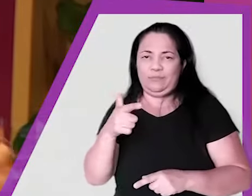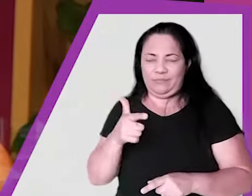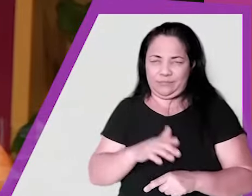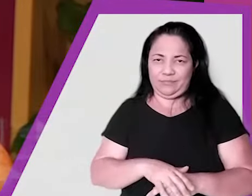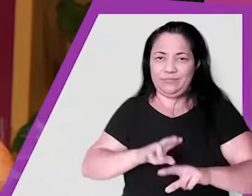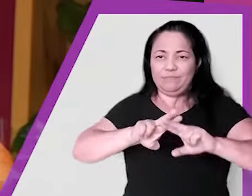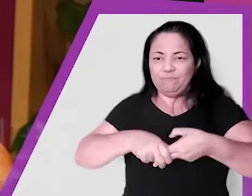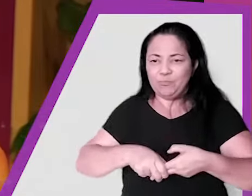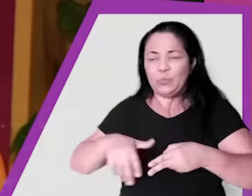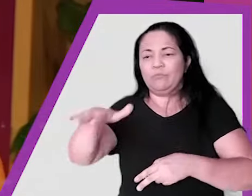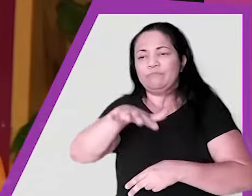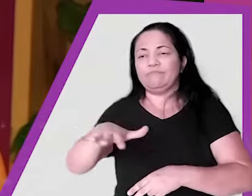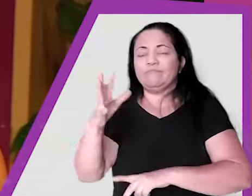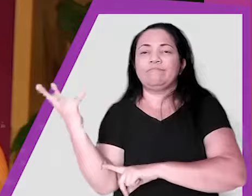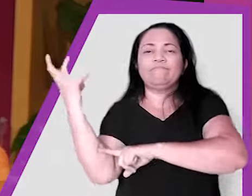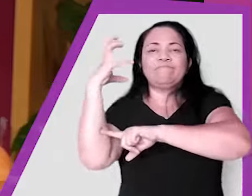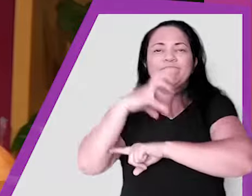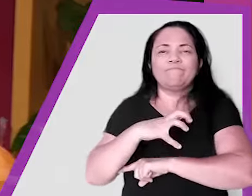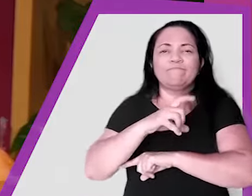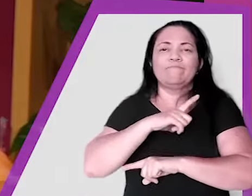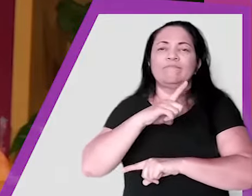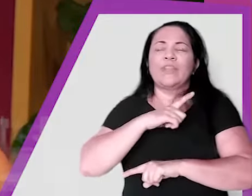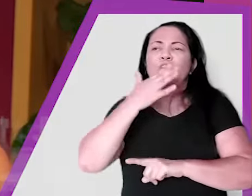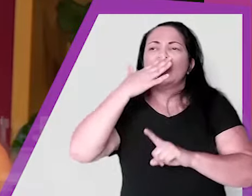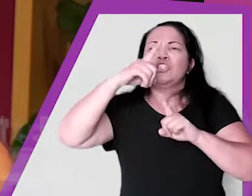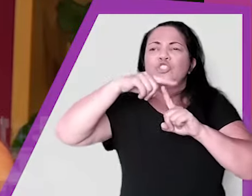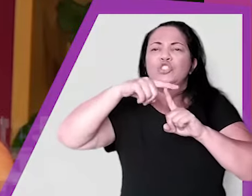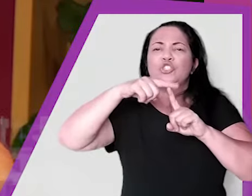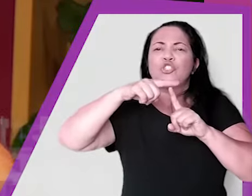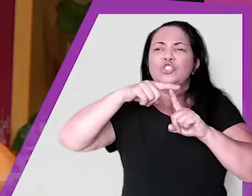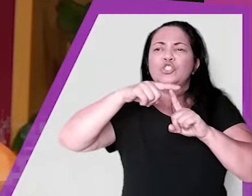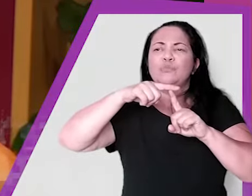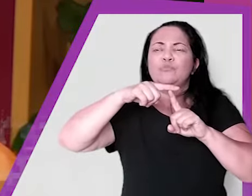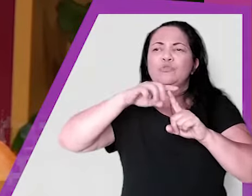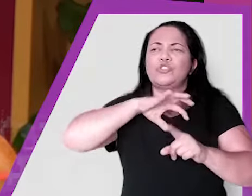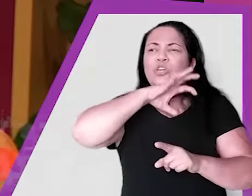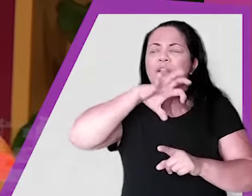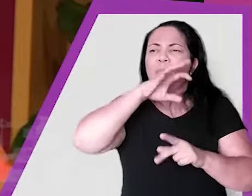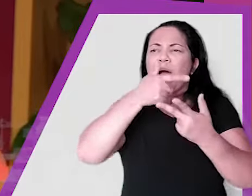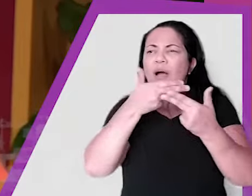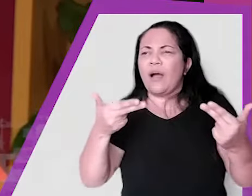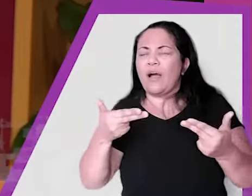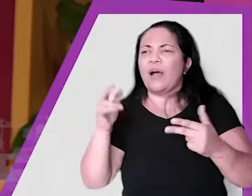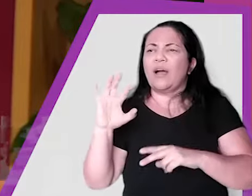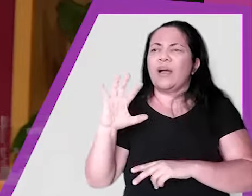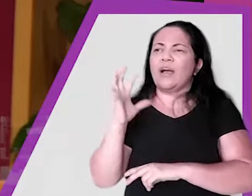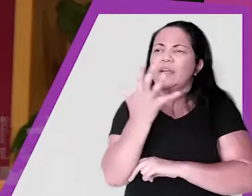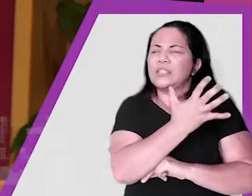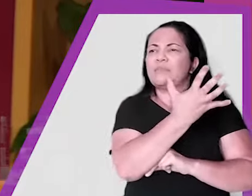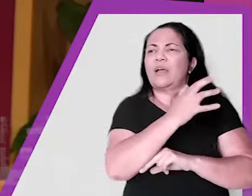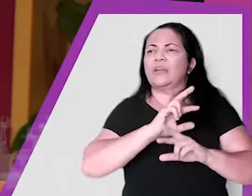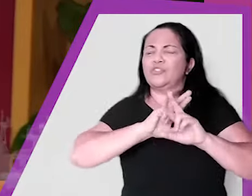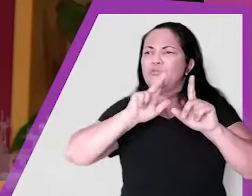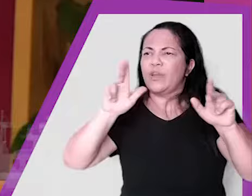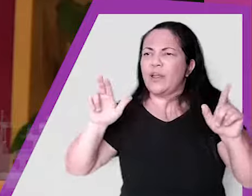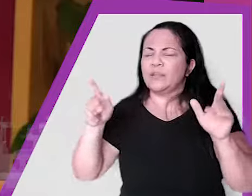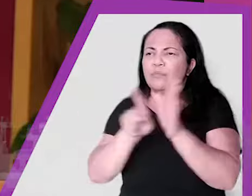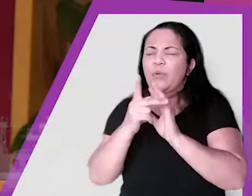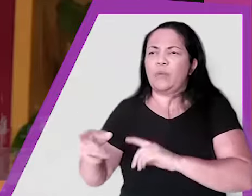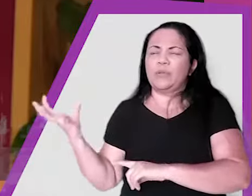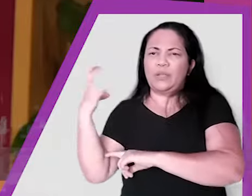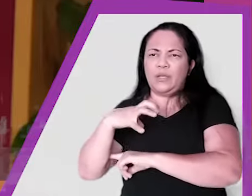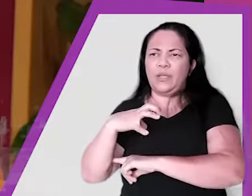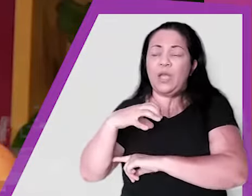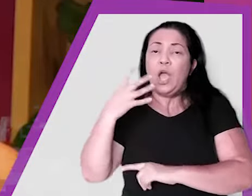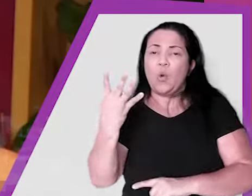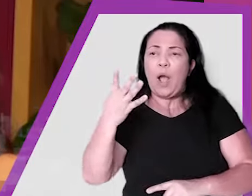extinto. Então, a gente tem aqui no Cerrado muitas espécies que são só daqui. Por